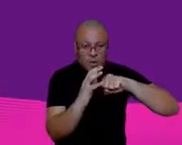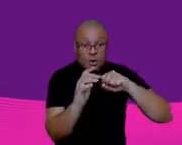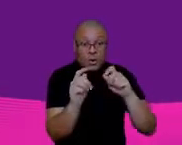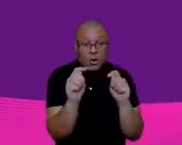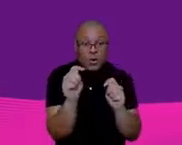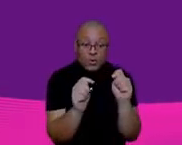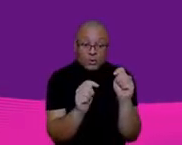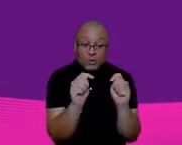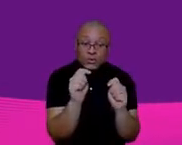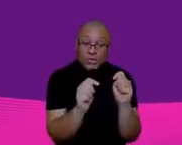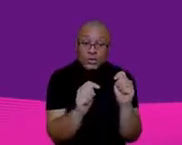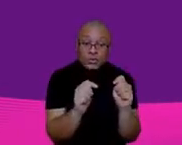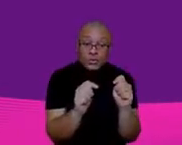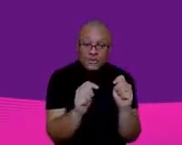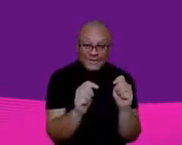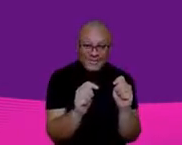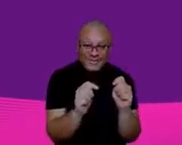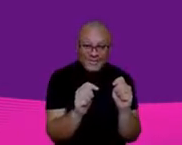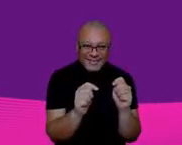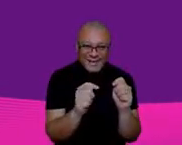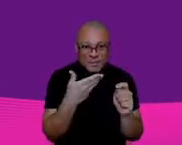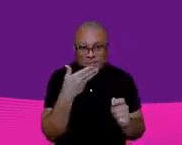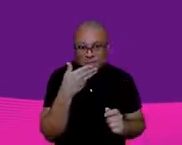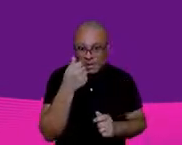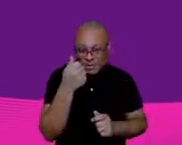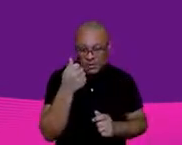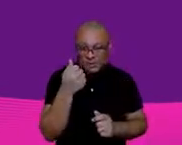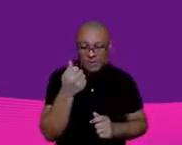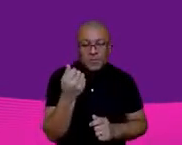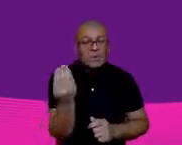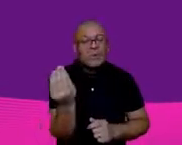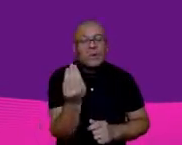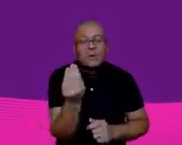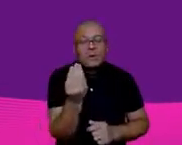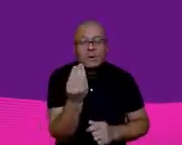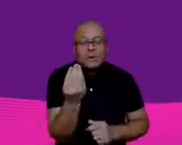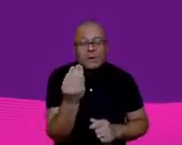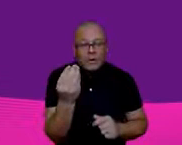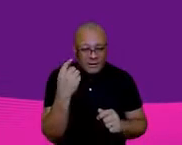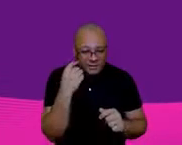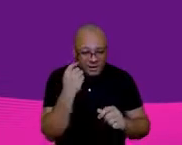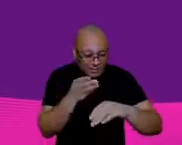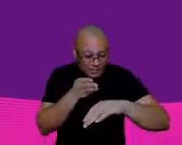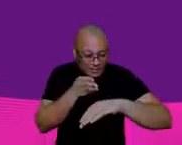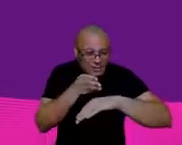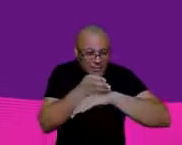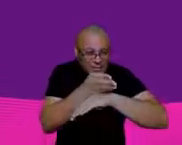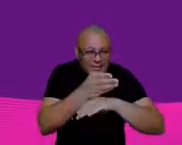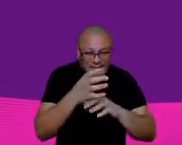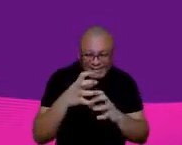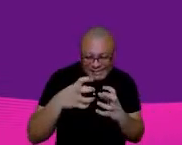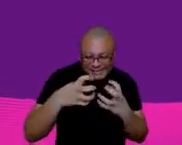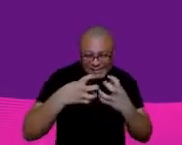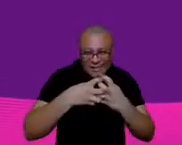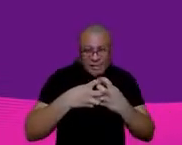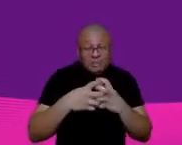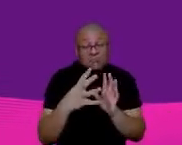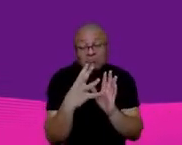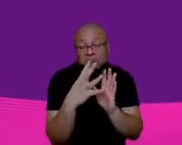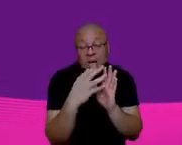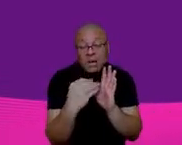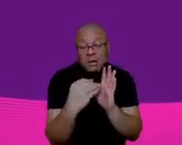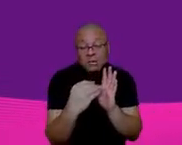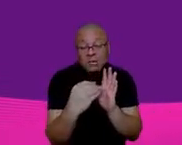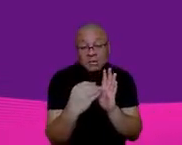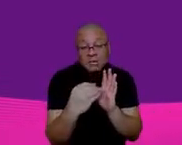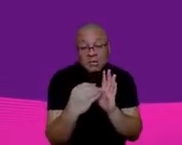central. E como é que nós encaixamos. Mas isso é um raio-x. E é